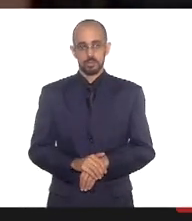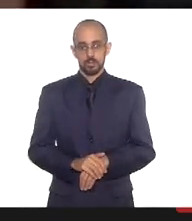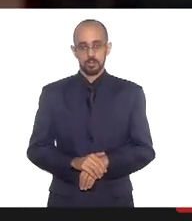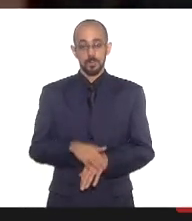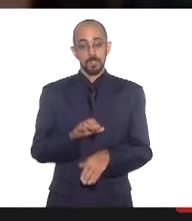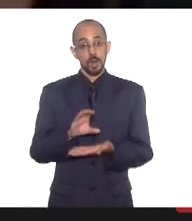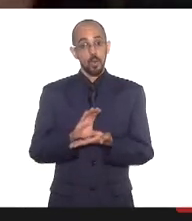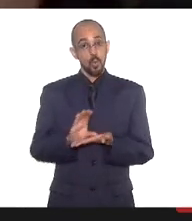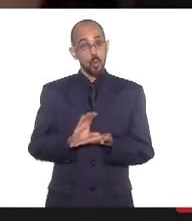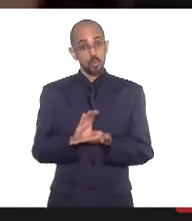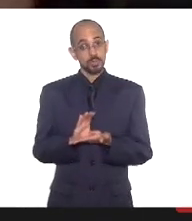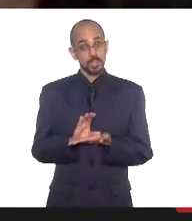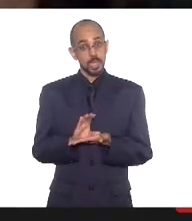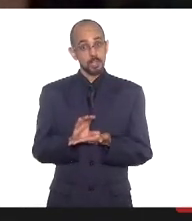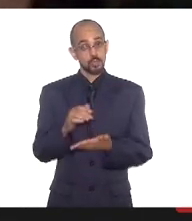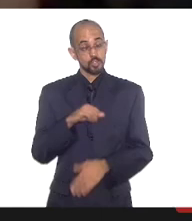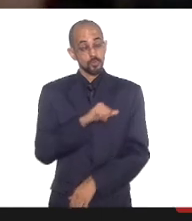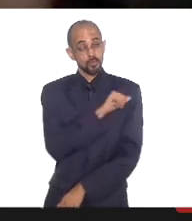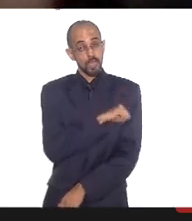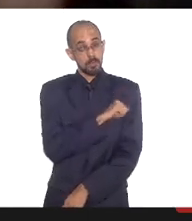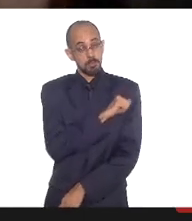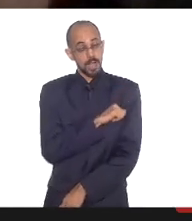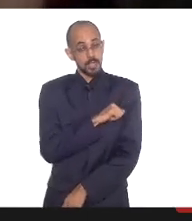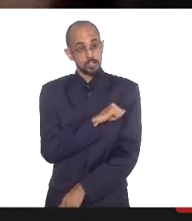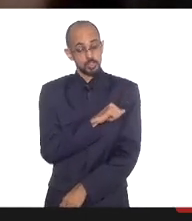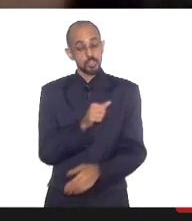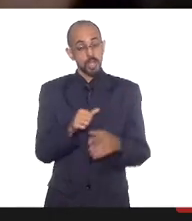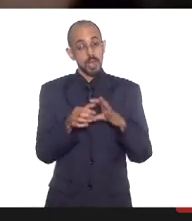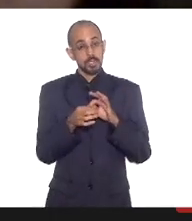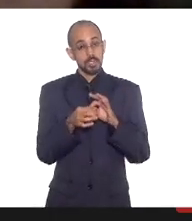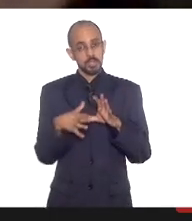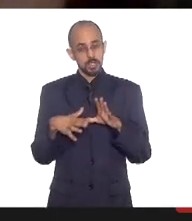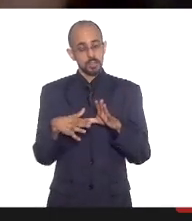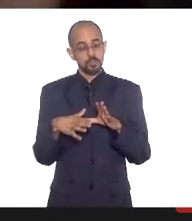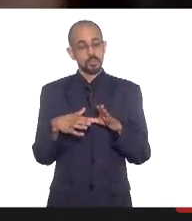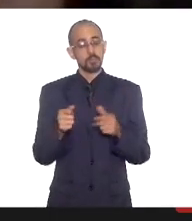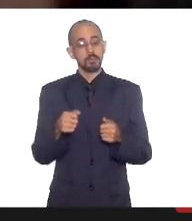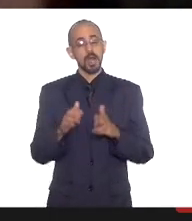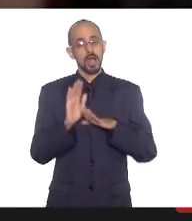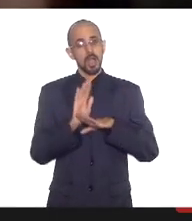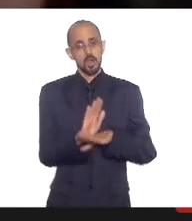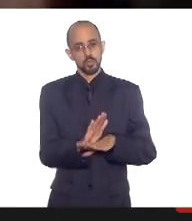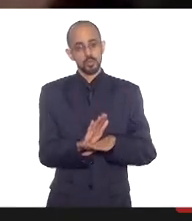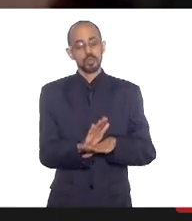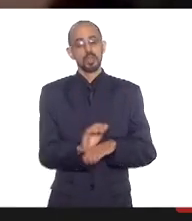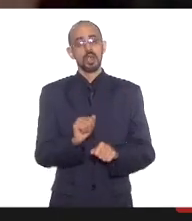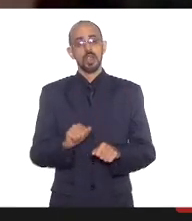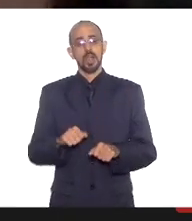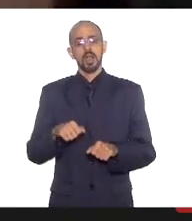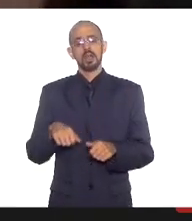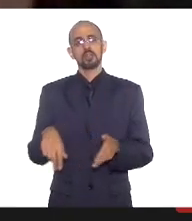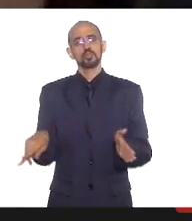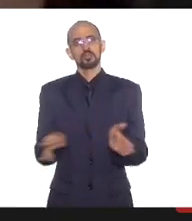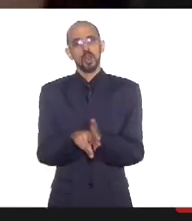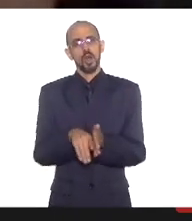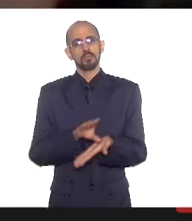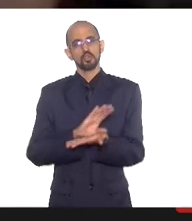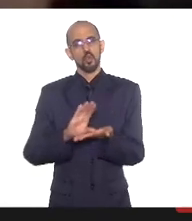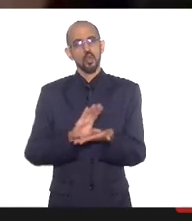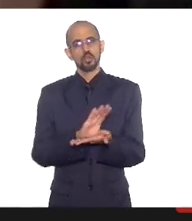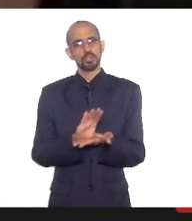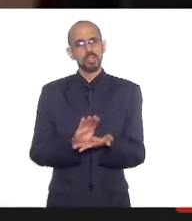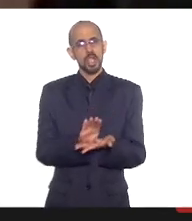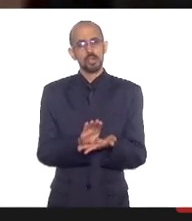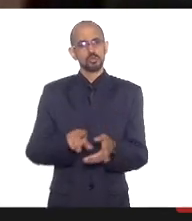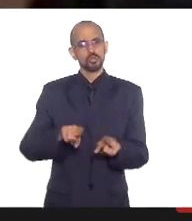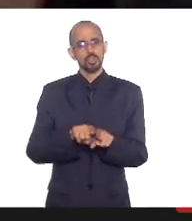conselho de enfermagem se coloca à disposição como tivemos a frente a vacinação nos próprios Conselhos com ajuda